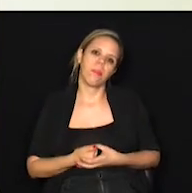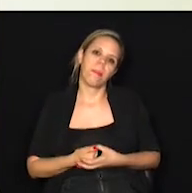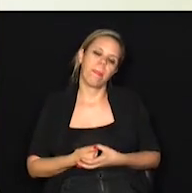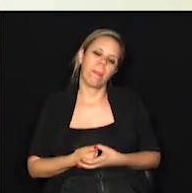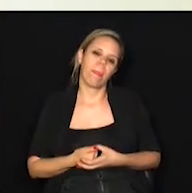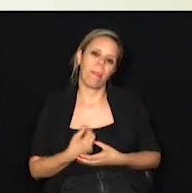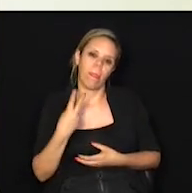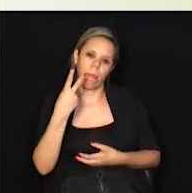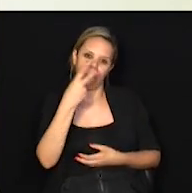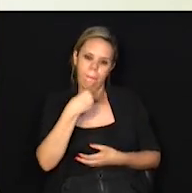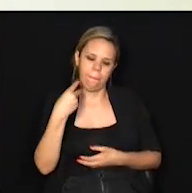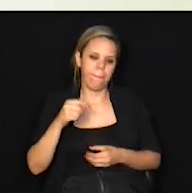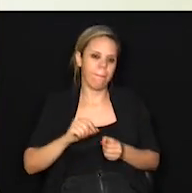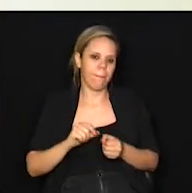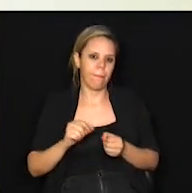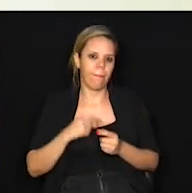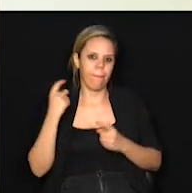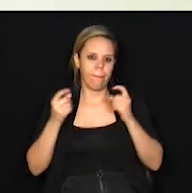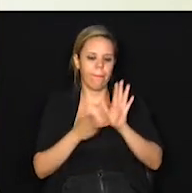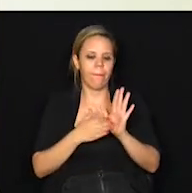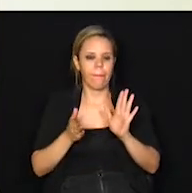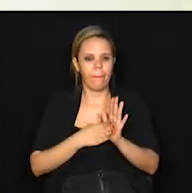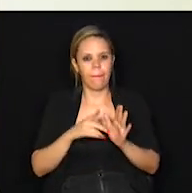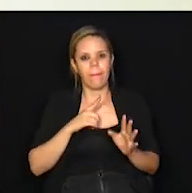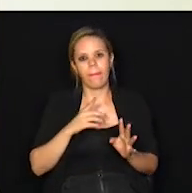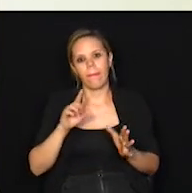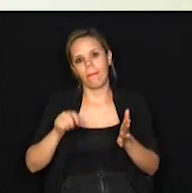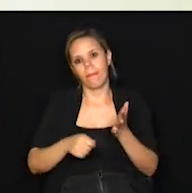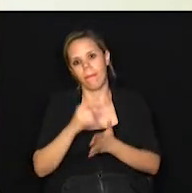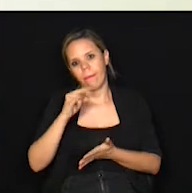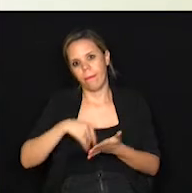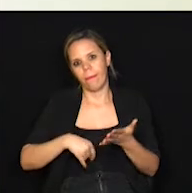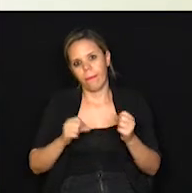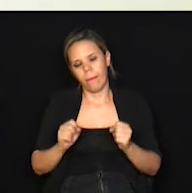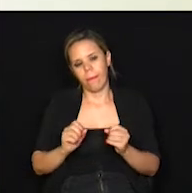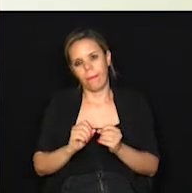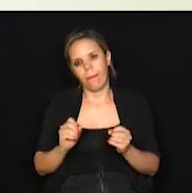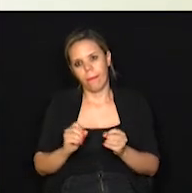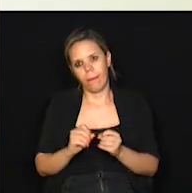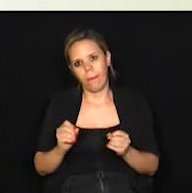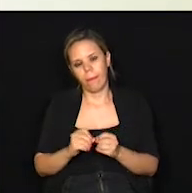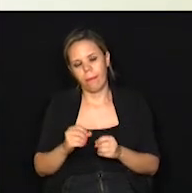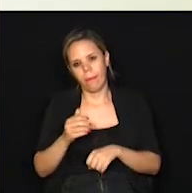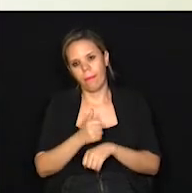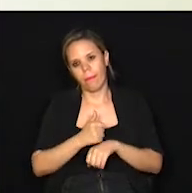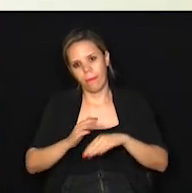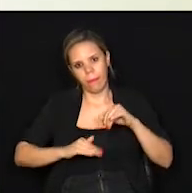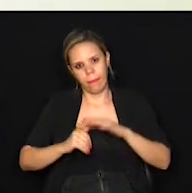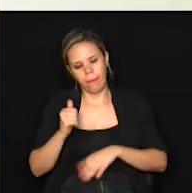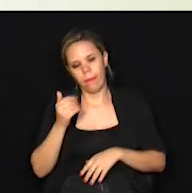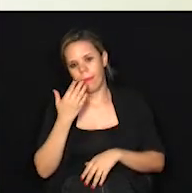Tá, então... Teria que compartilhar o áudio, né? Agora?